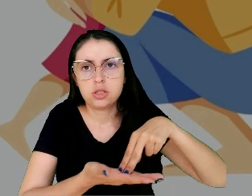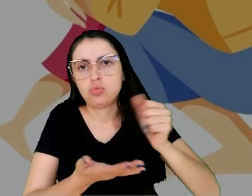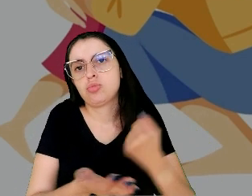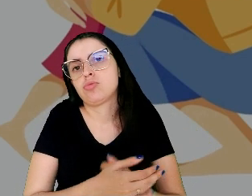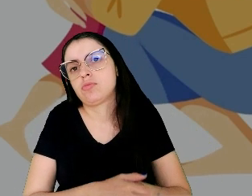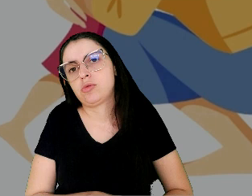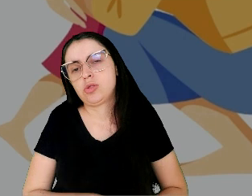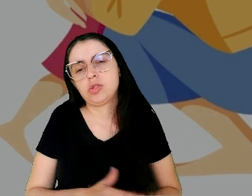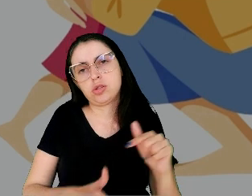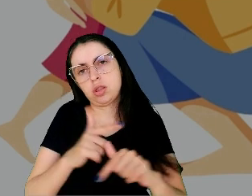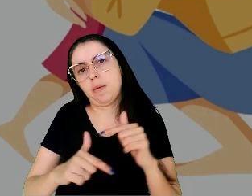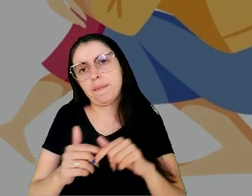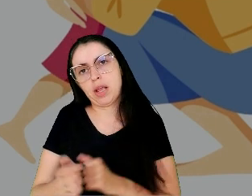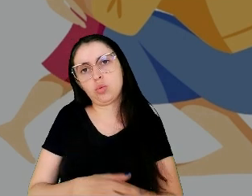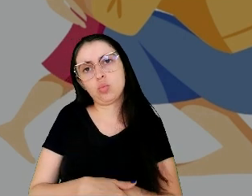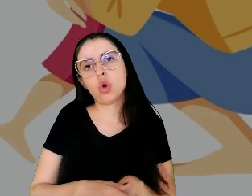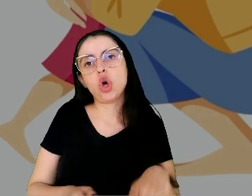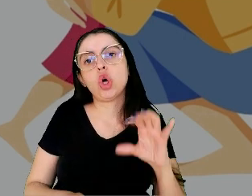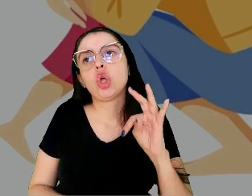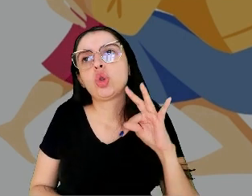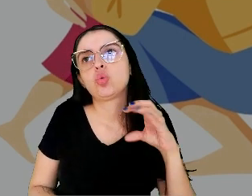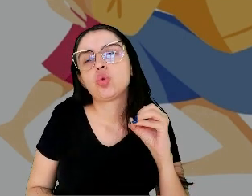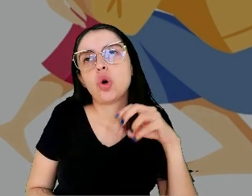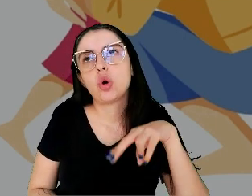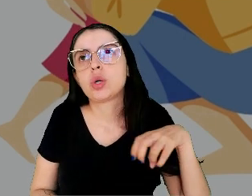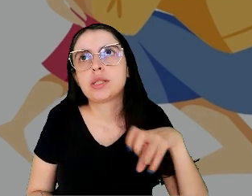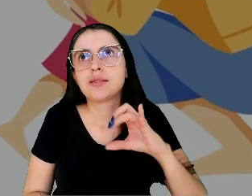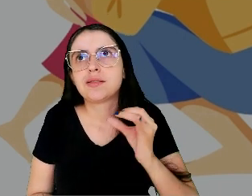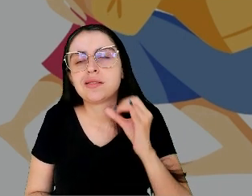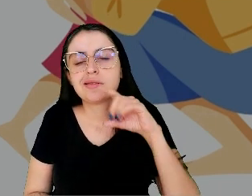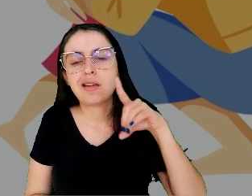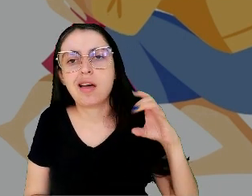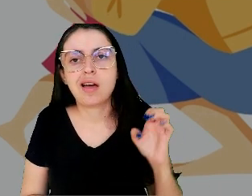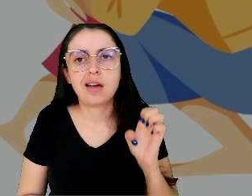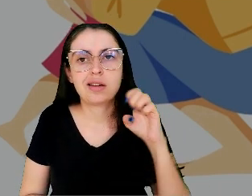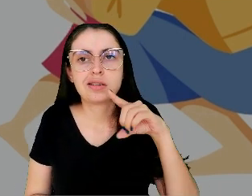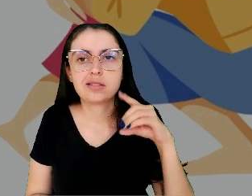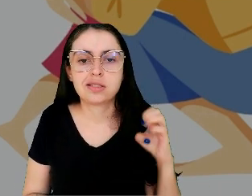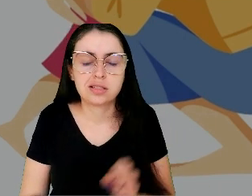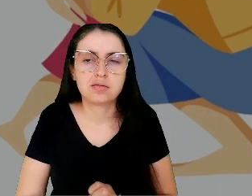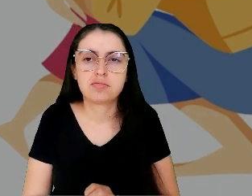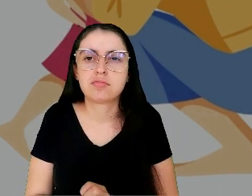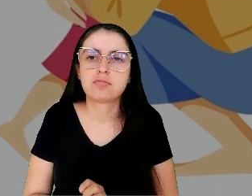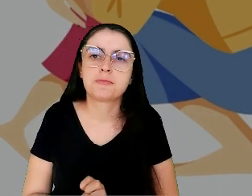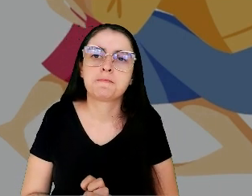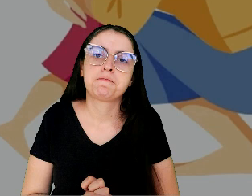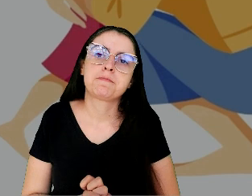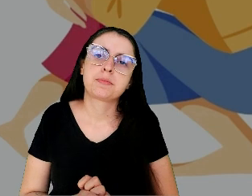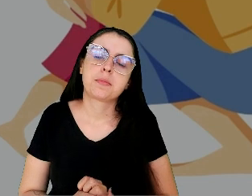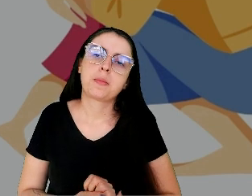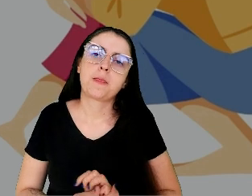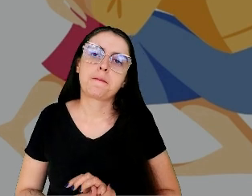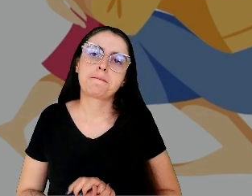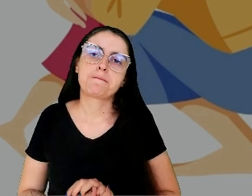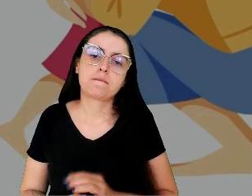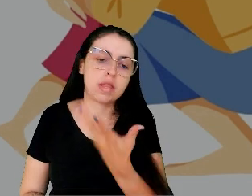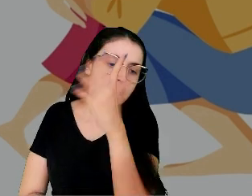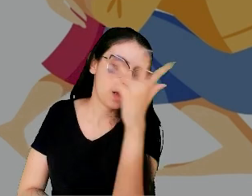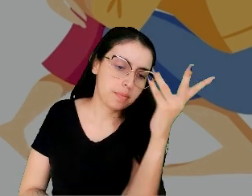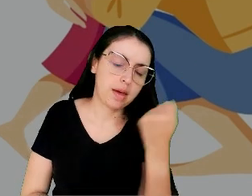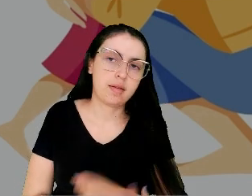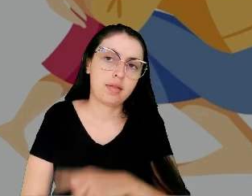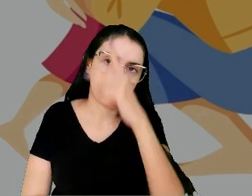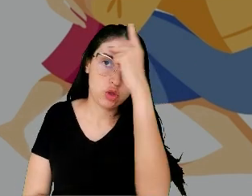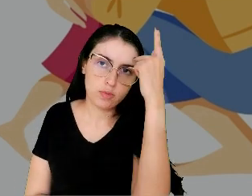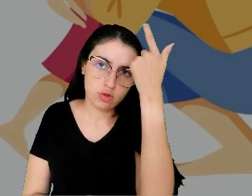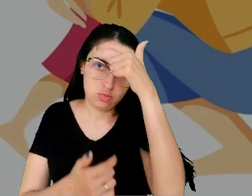toxicidade, para ter uma toxicidade crítica, crônica ou uma toxicidade ambiental.